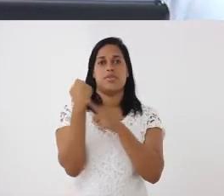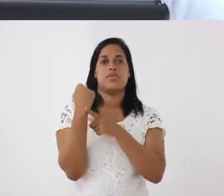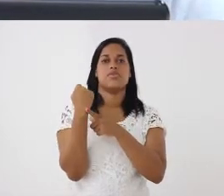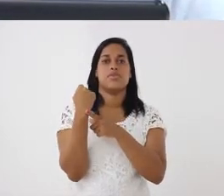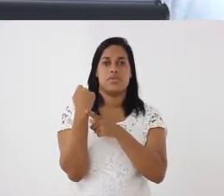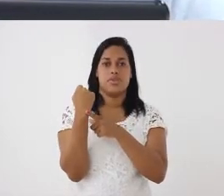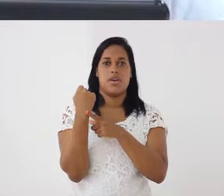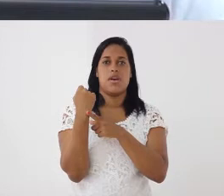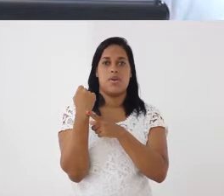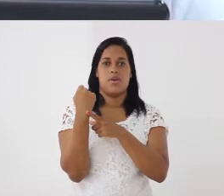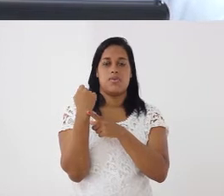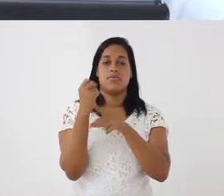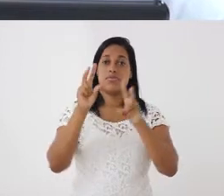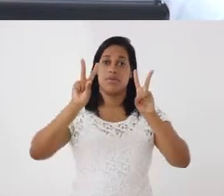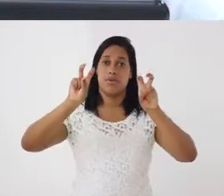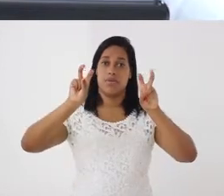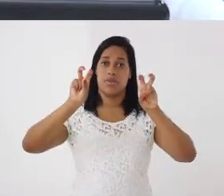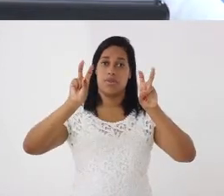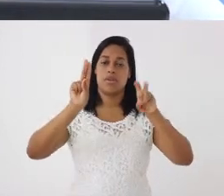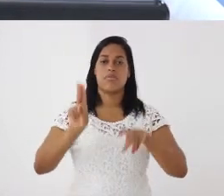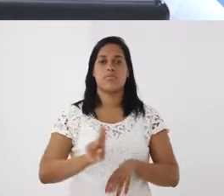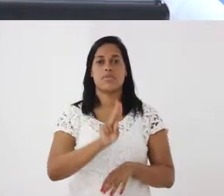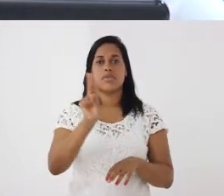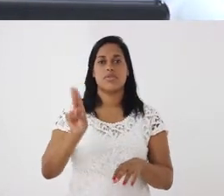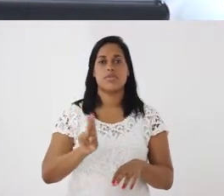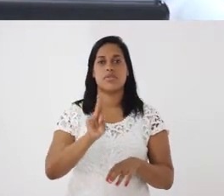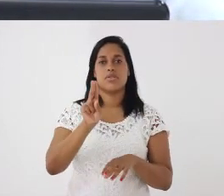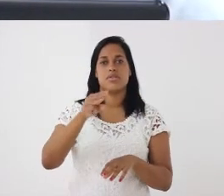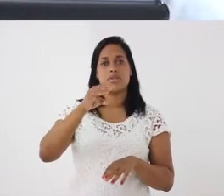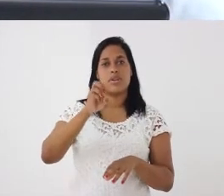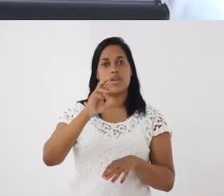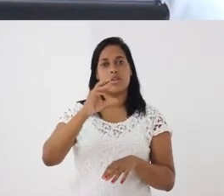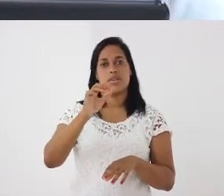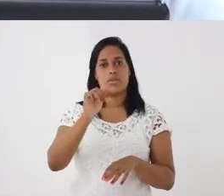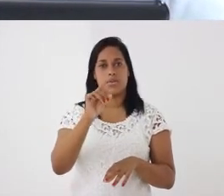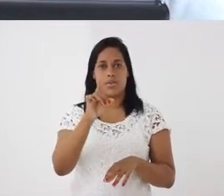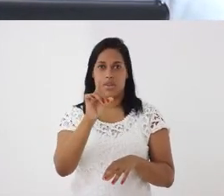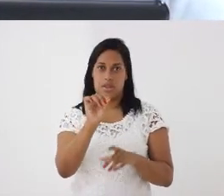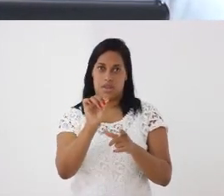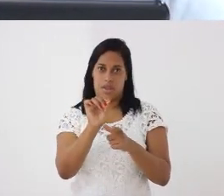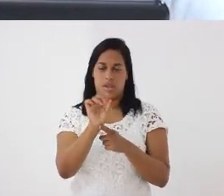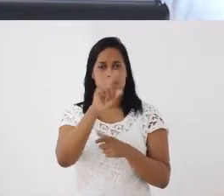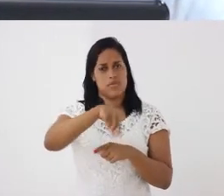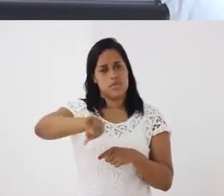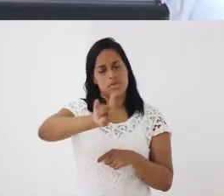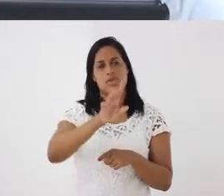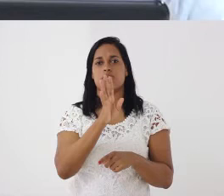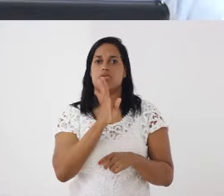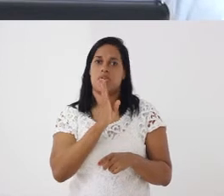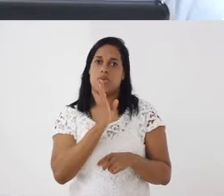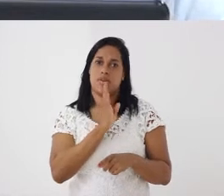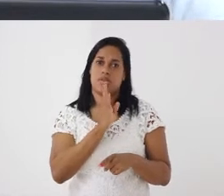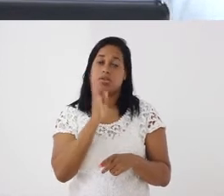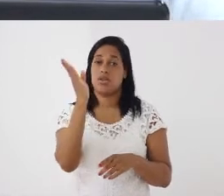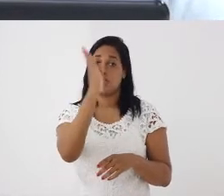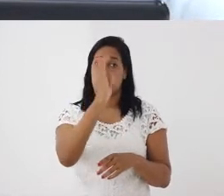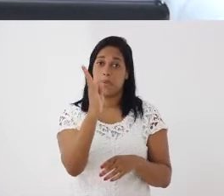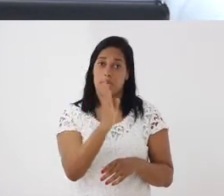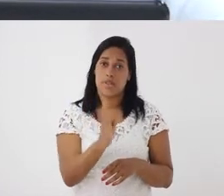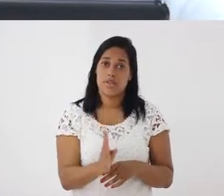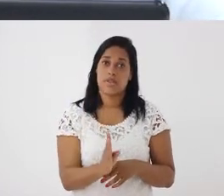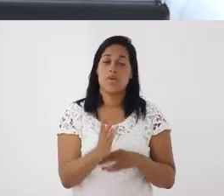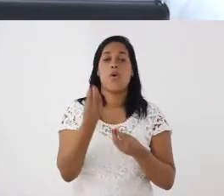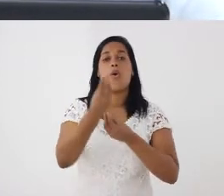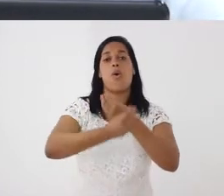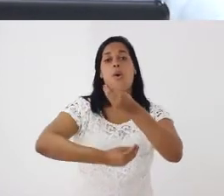social. Isso é um termo que está sendo muito utilizado no mercado e eu acho que vocês já escutaram. No Brasil, o